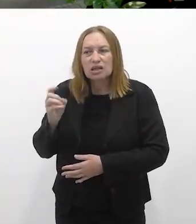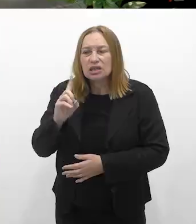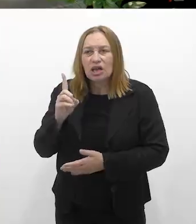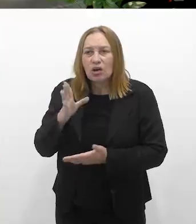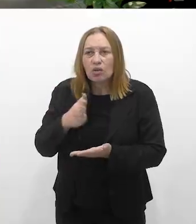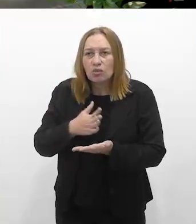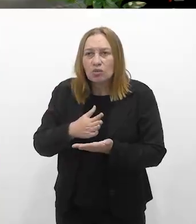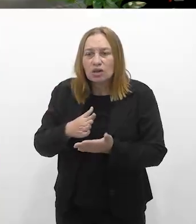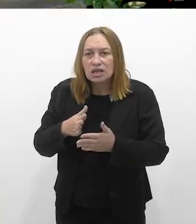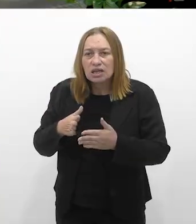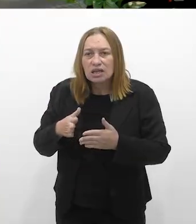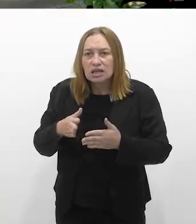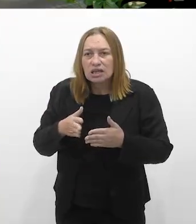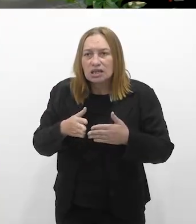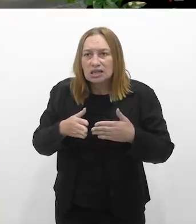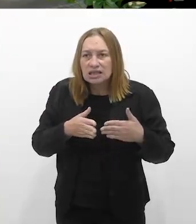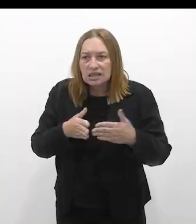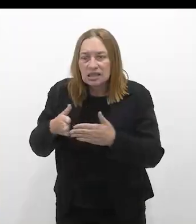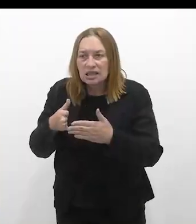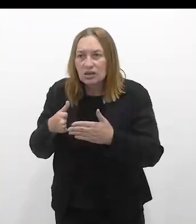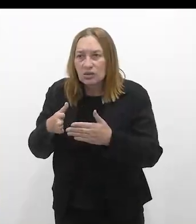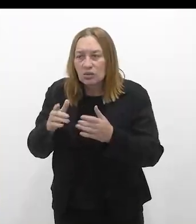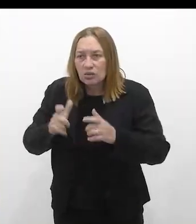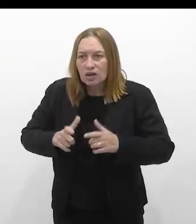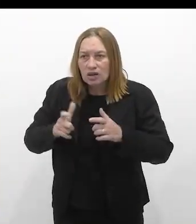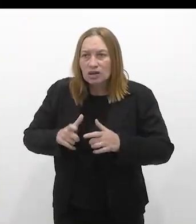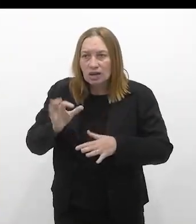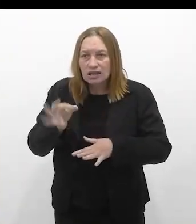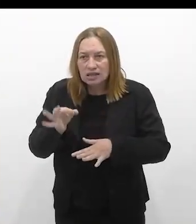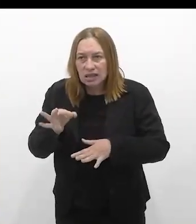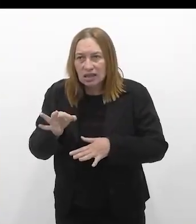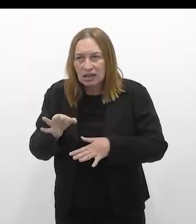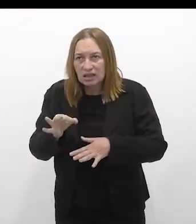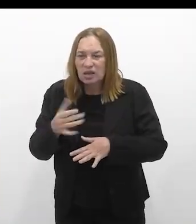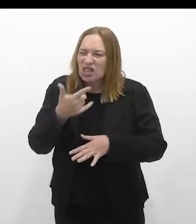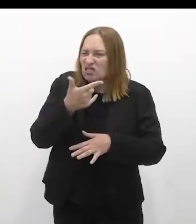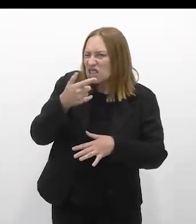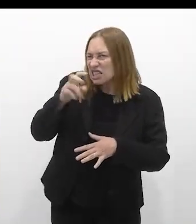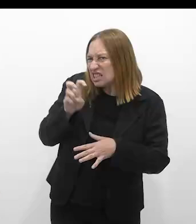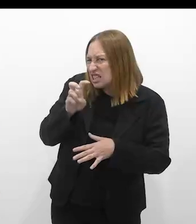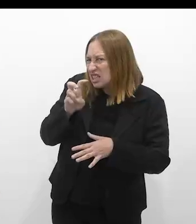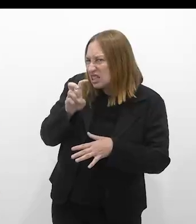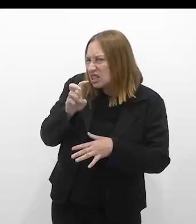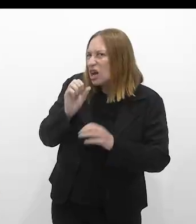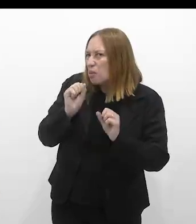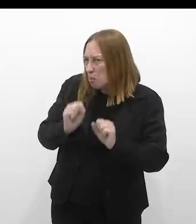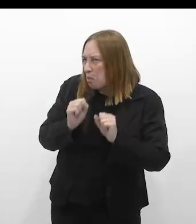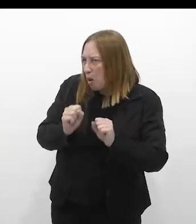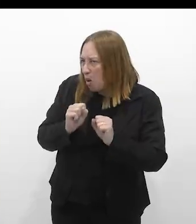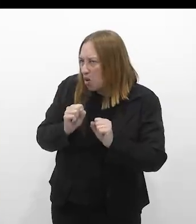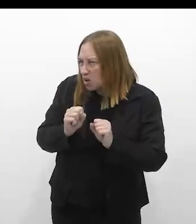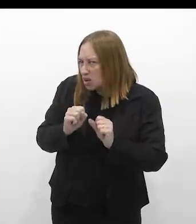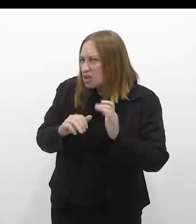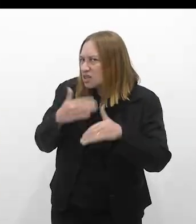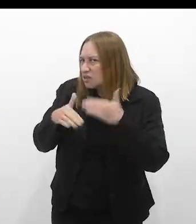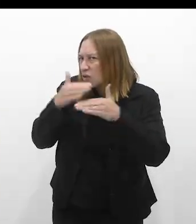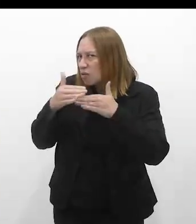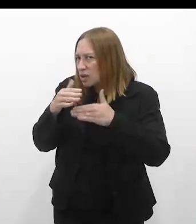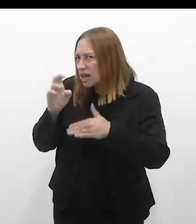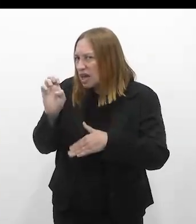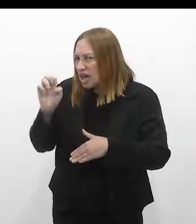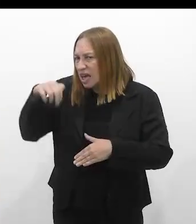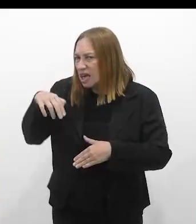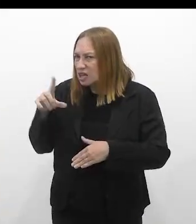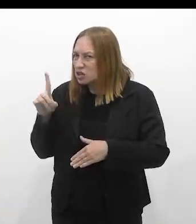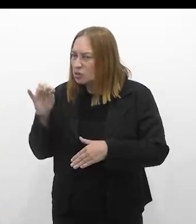não seguir o fluxo normal. Ela começou a menstruar com 16 anos, mas lá para os 25, aí a gente pode desenvolver